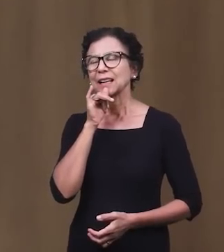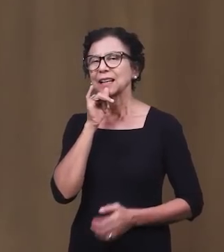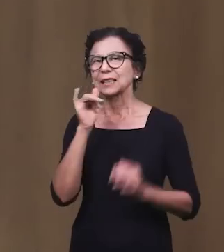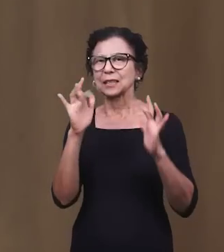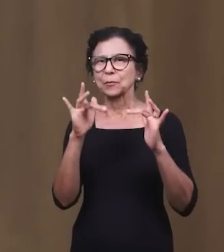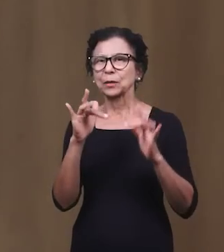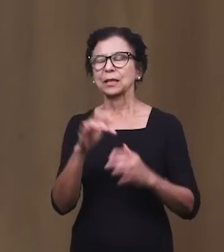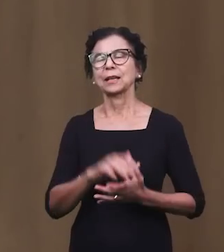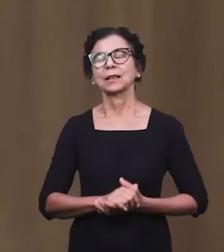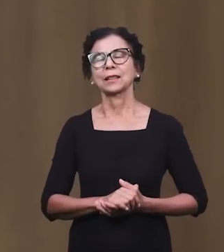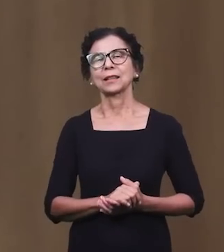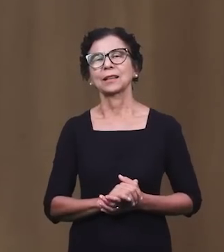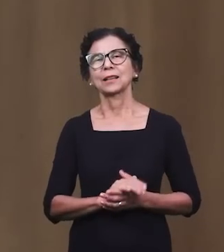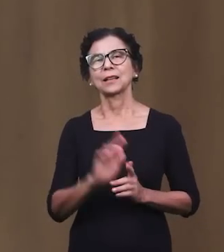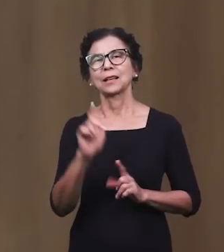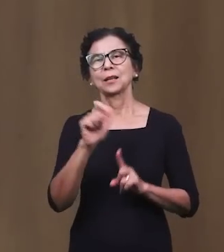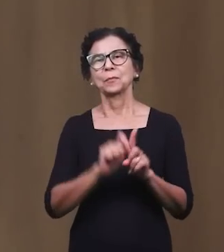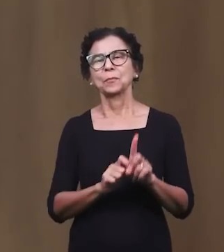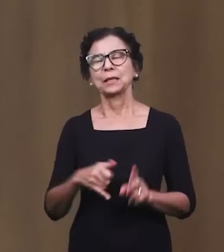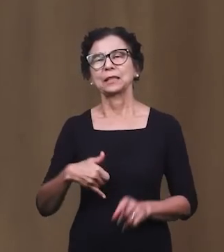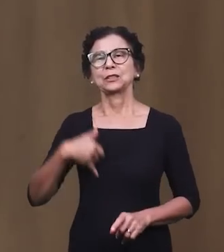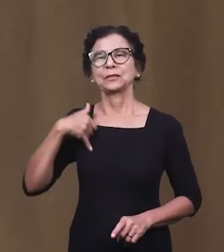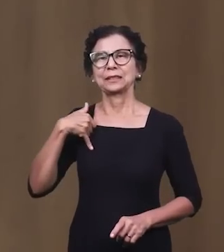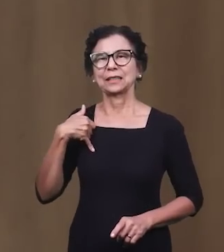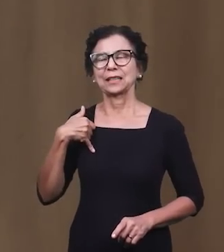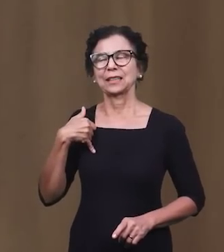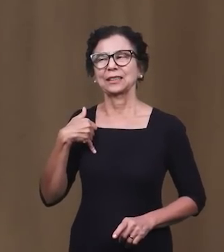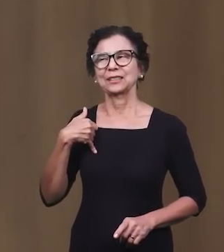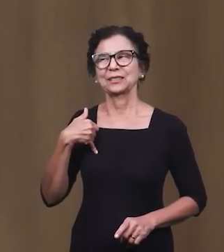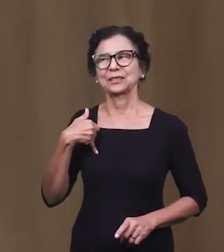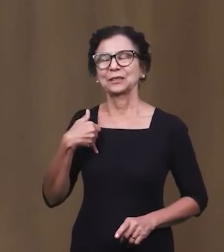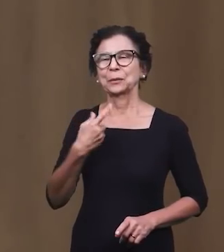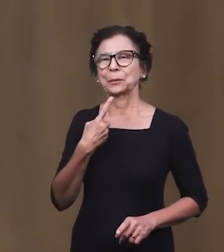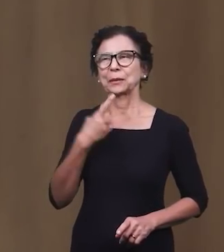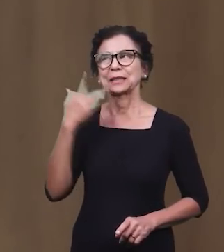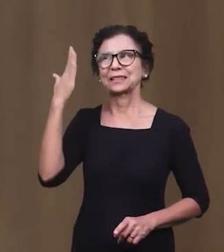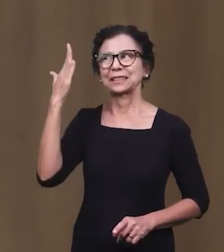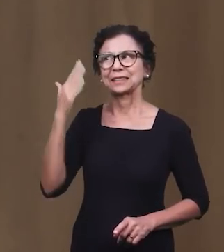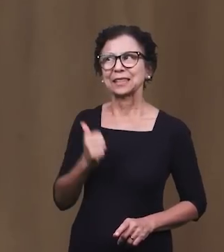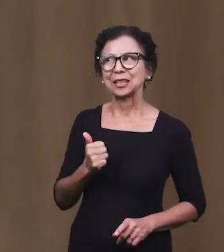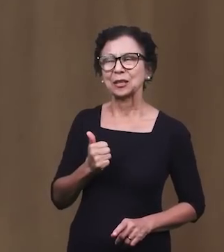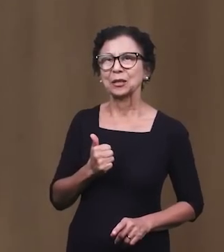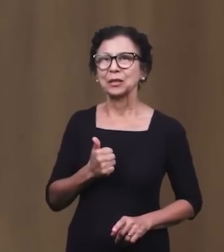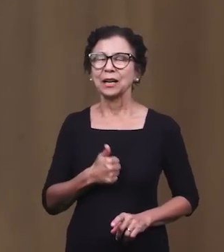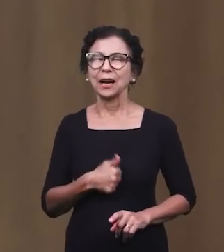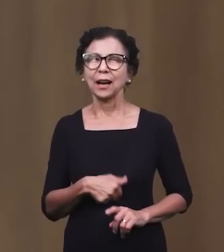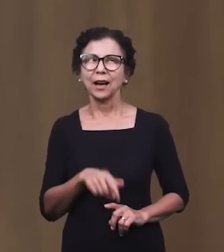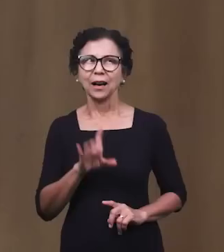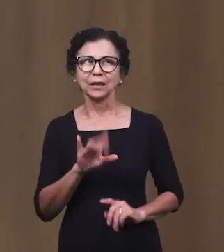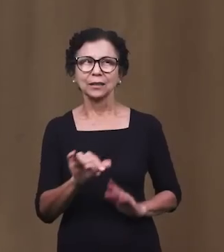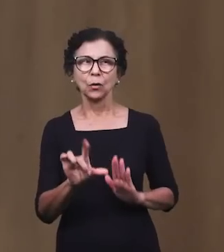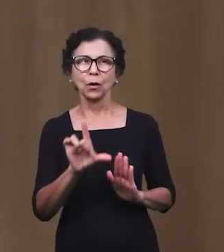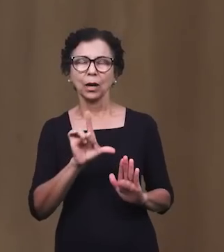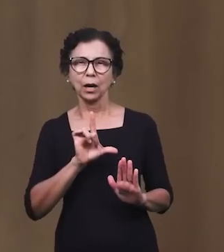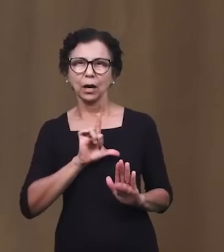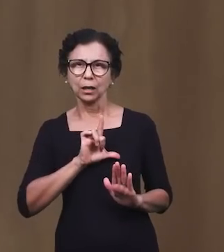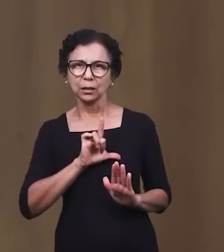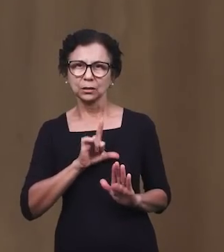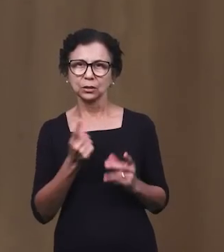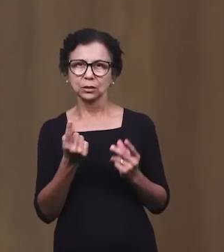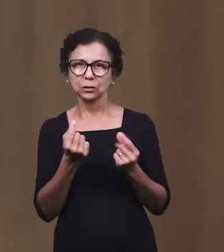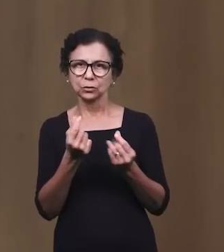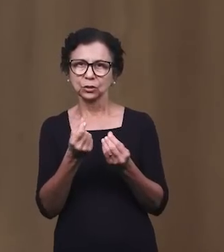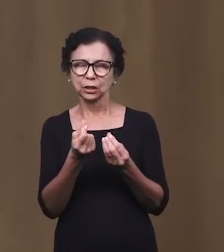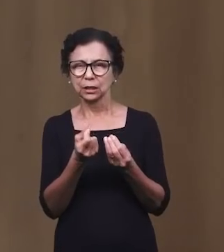namorada. Você já quer dar um presente bom e você já pode criar uma continha chamada provisão e juntar um pouquinho